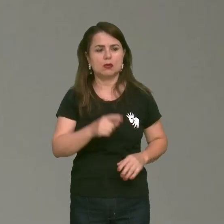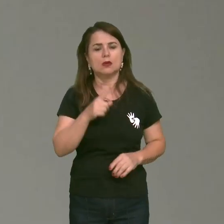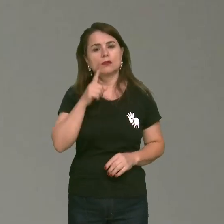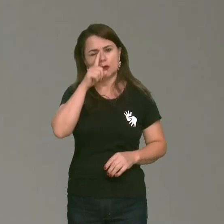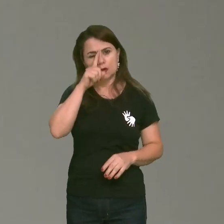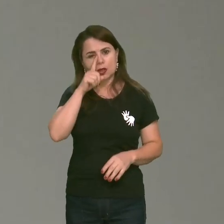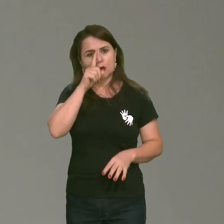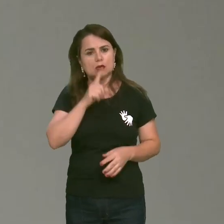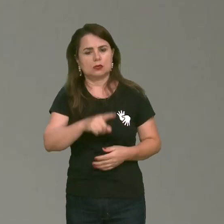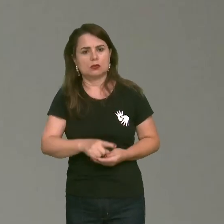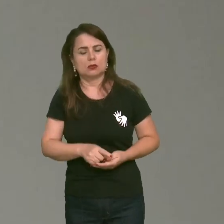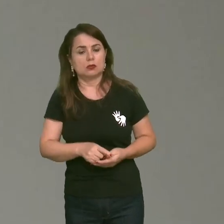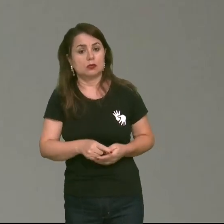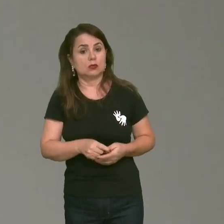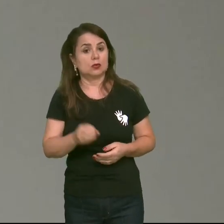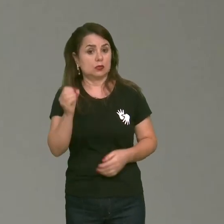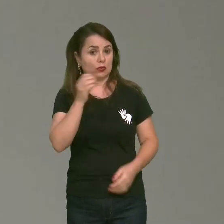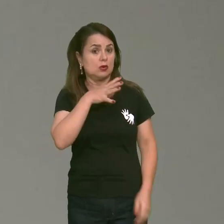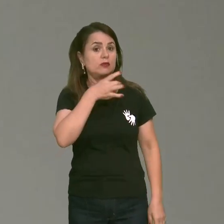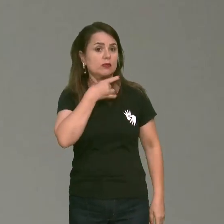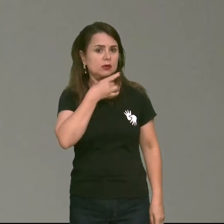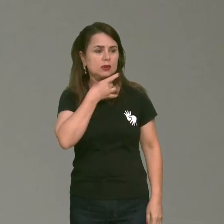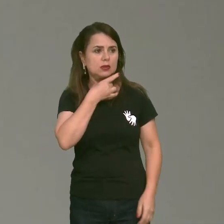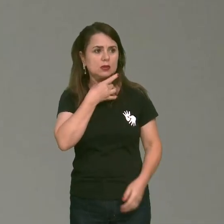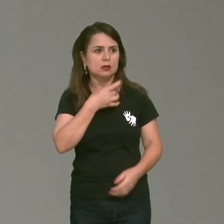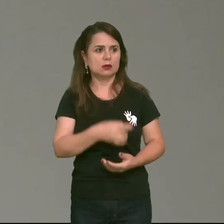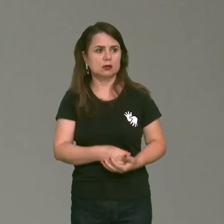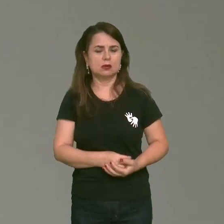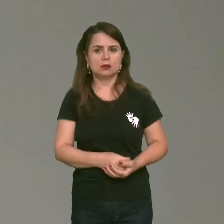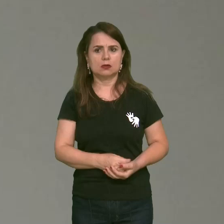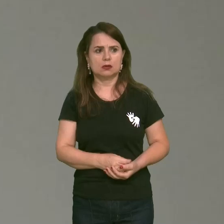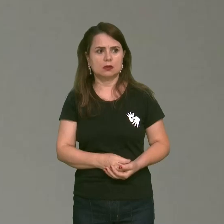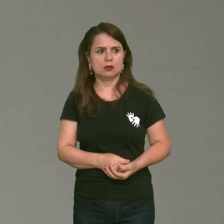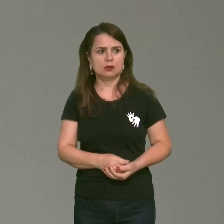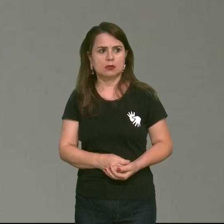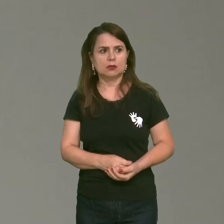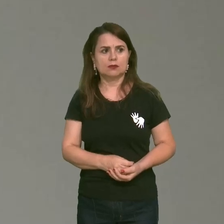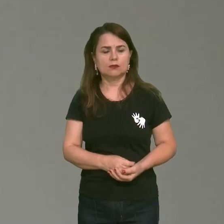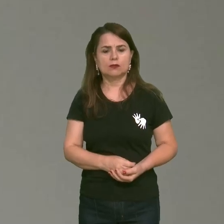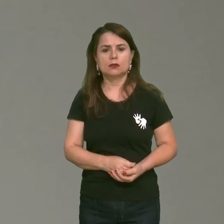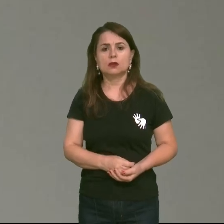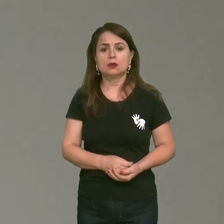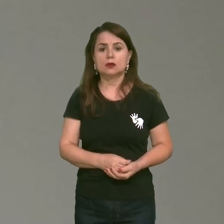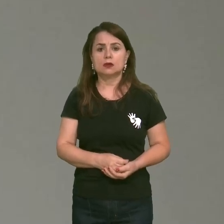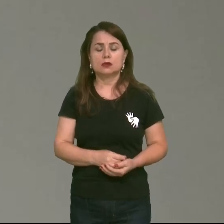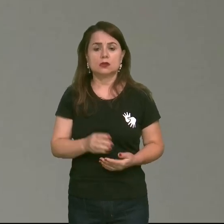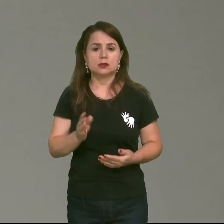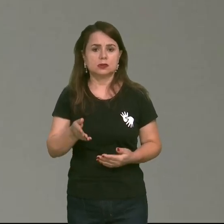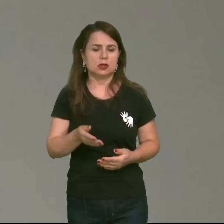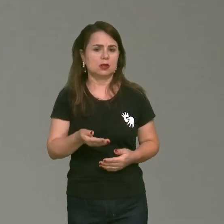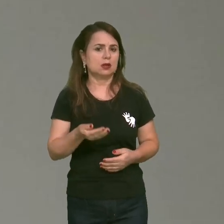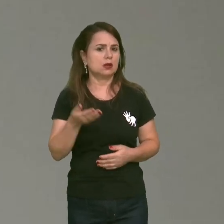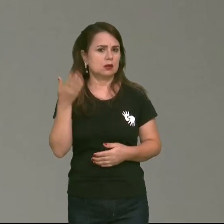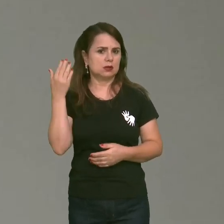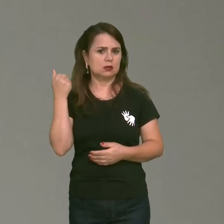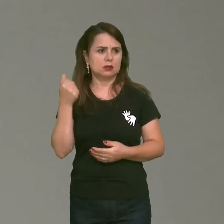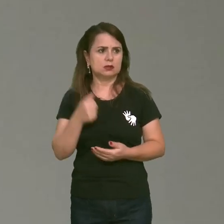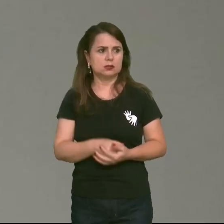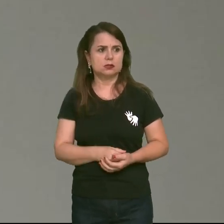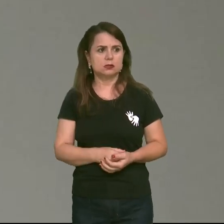breve na zona sul essa escola eu tive lá há poucos dias